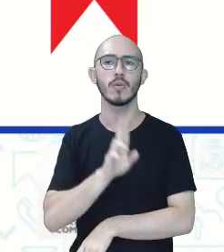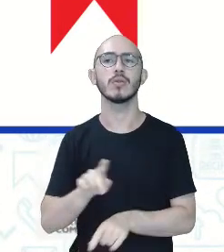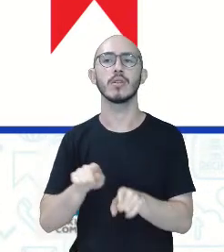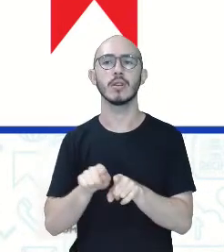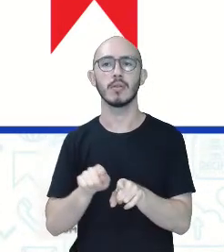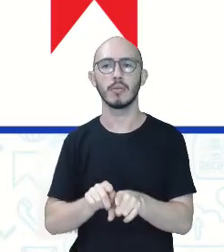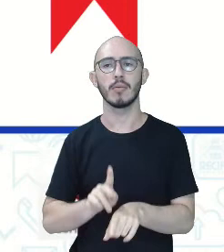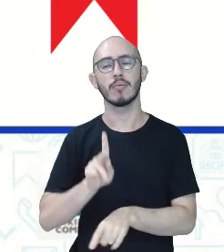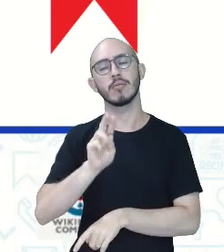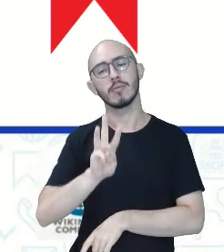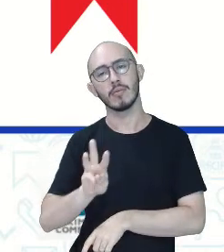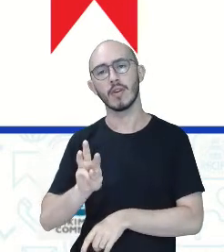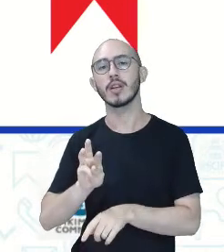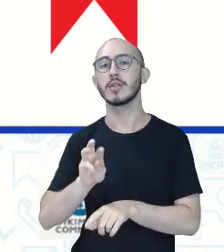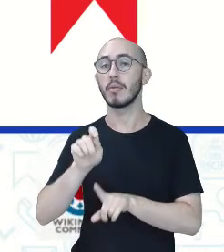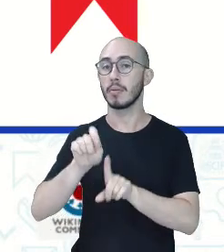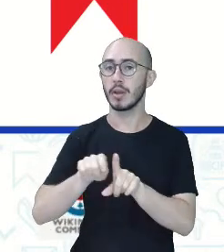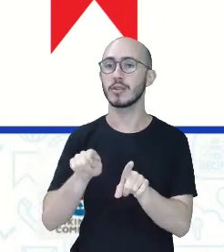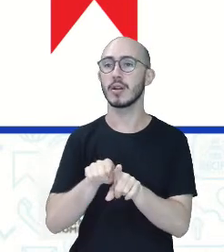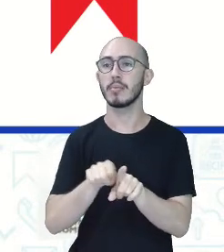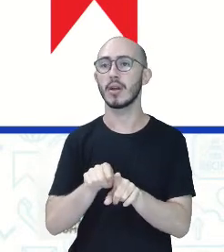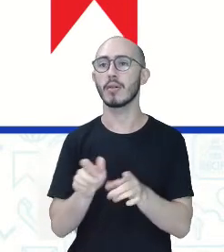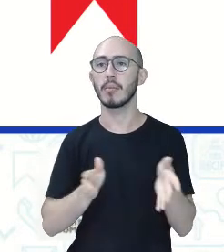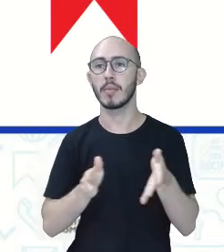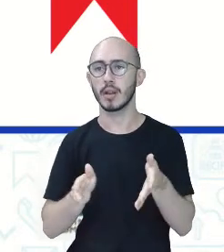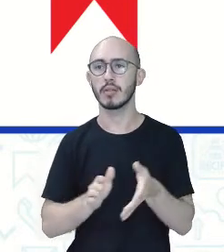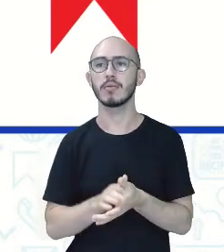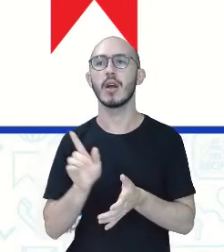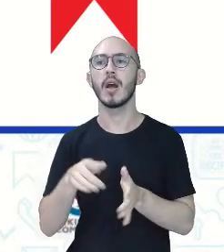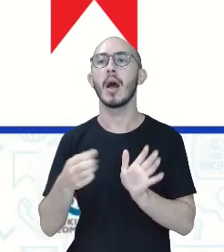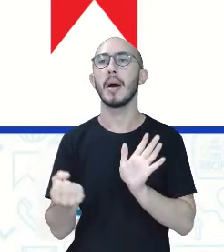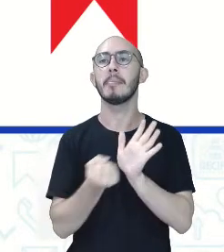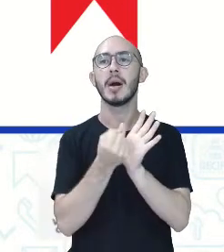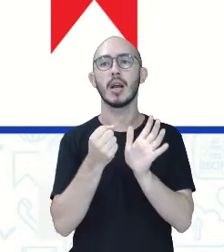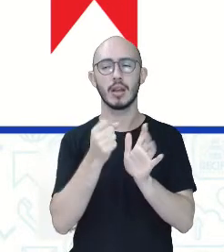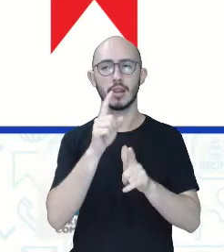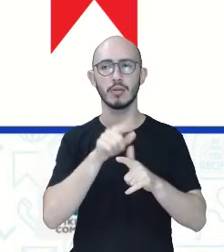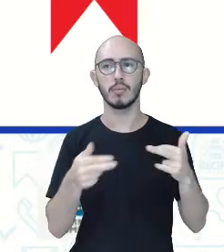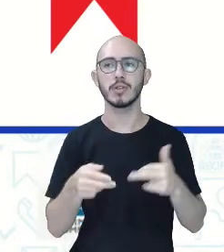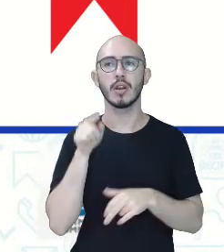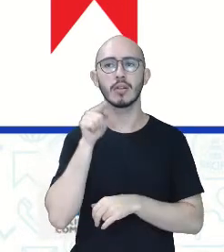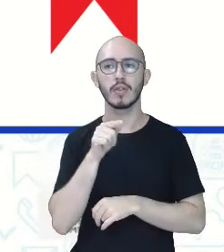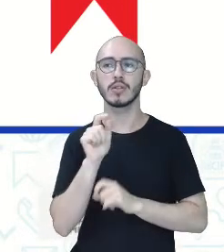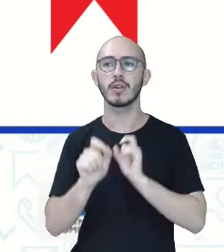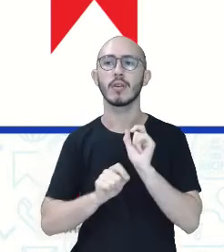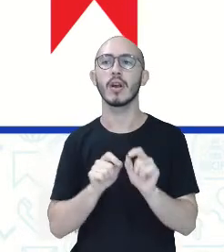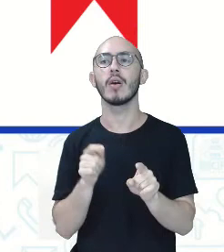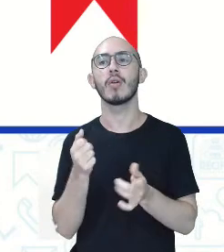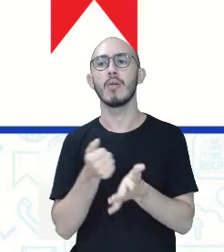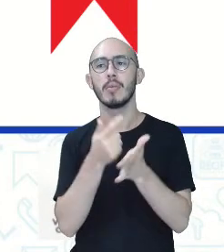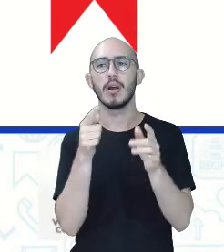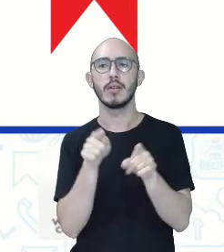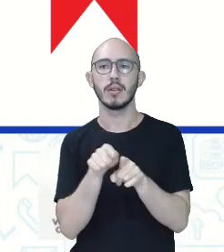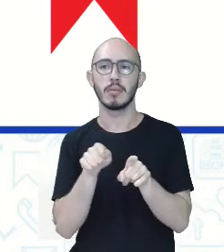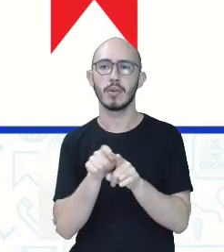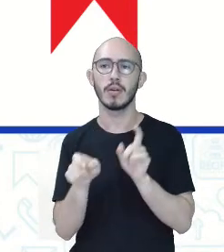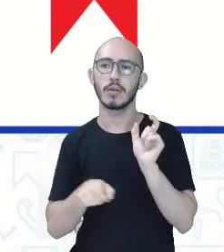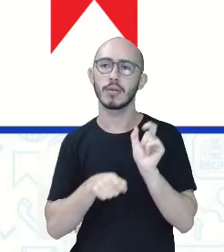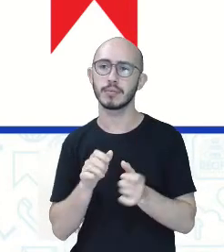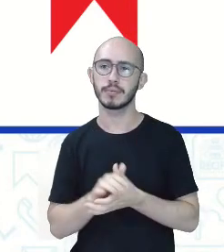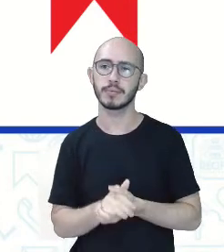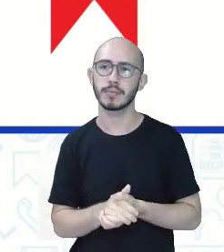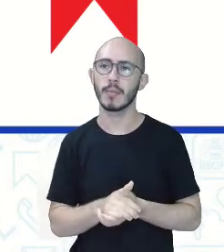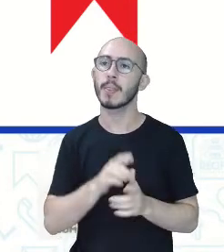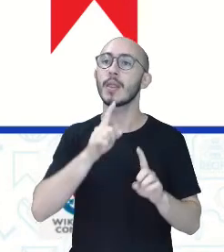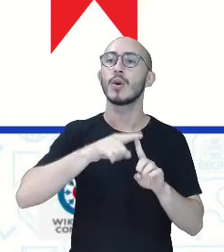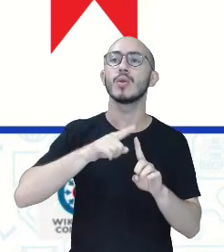por mês. Ele informa também a marca do objeto que você vai comprar. ele marca o